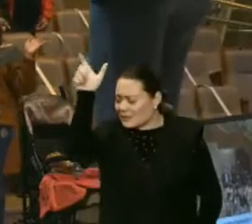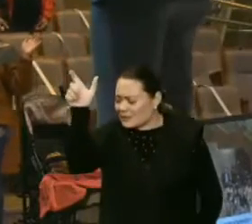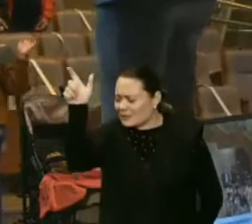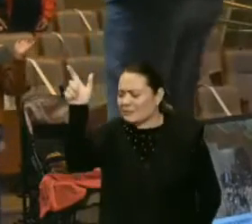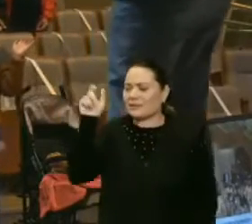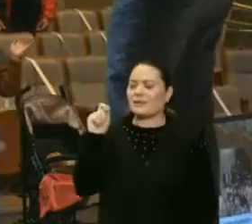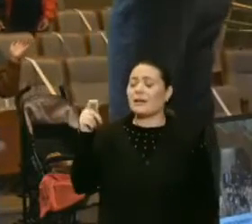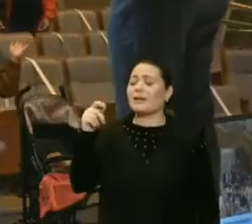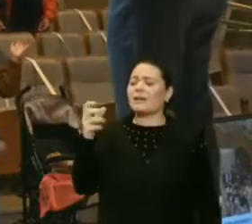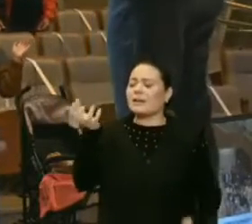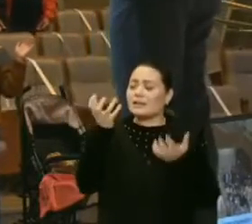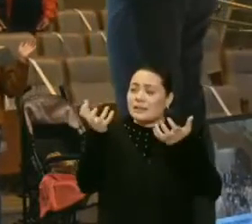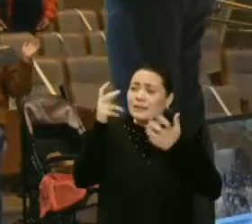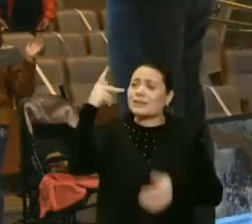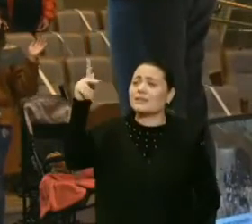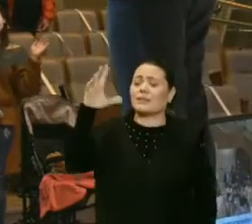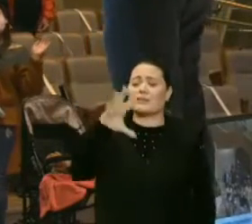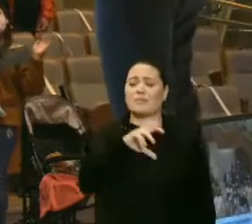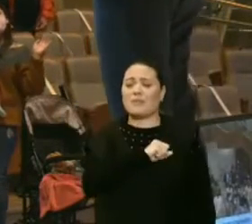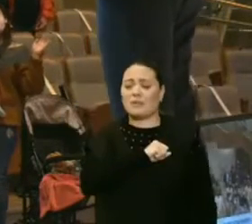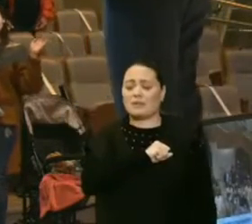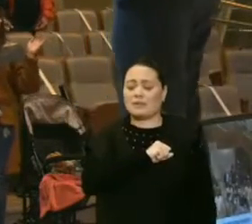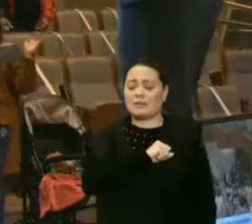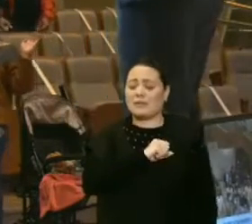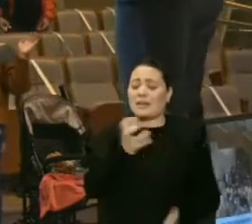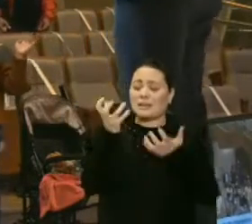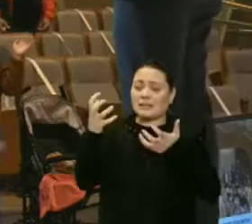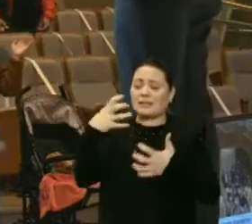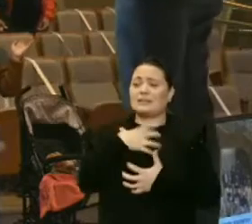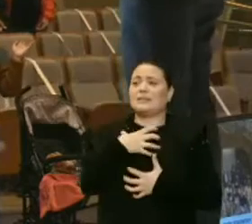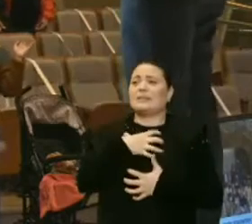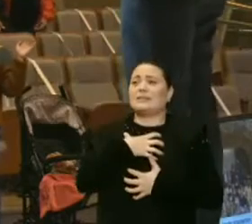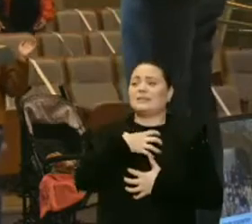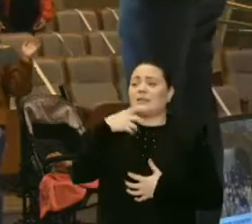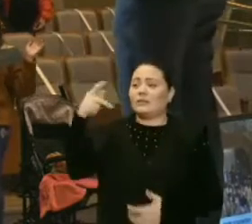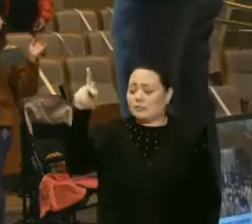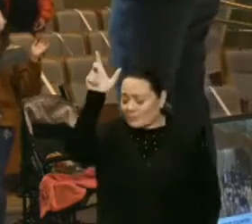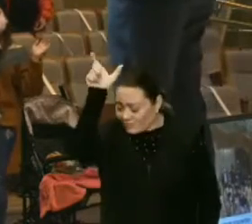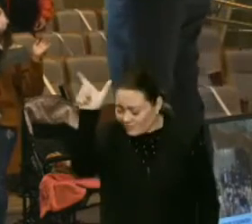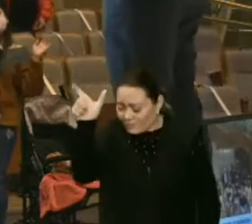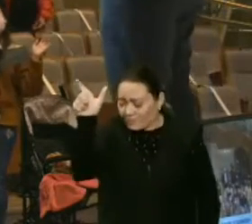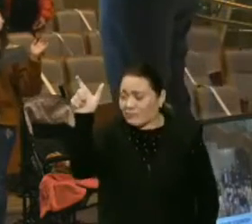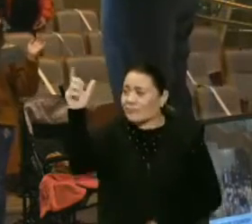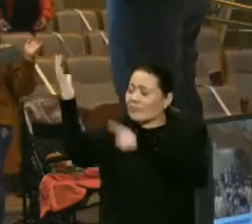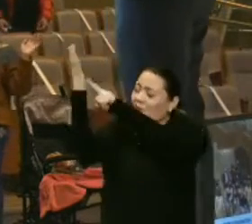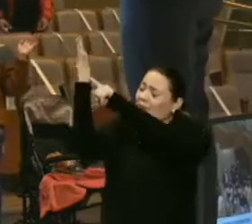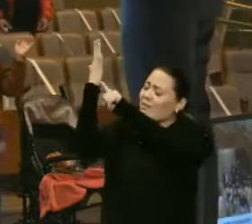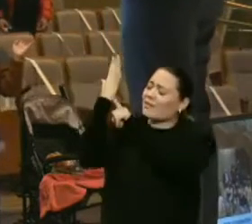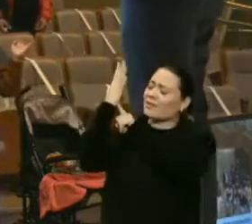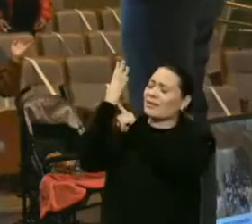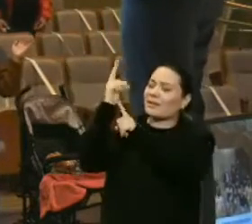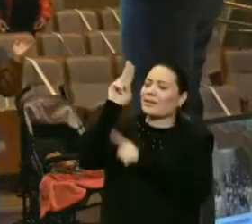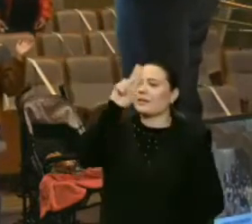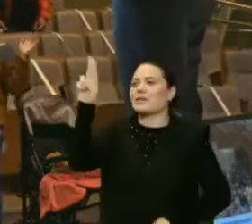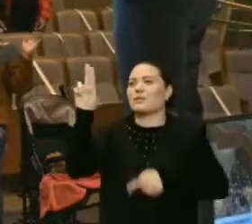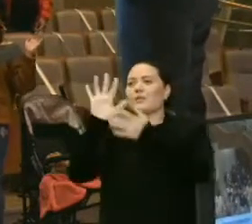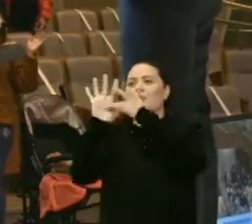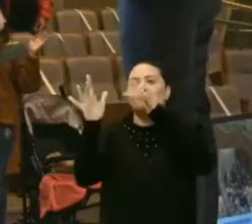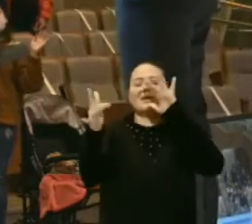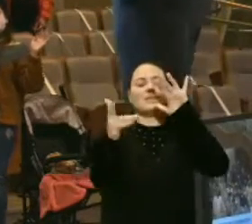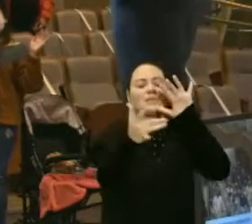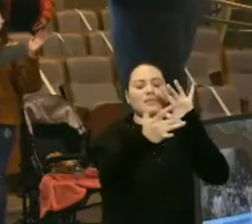quero o teu amor, eu quero ouvir tua voz. Se revela a mim, em nome